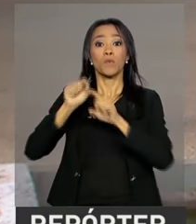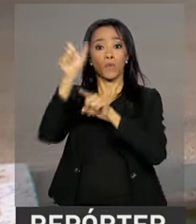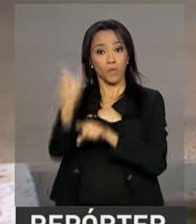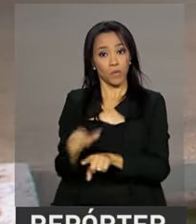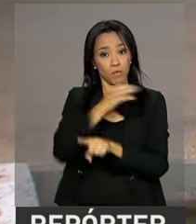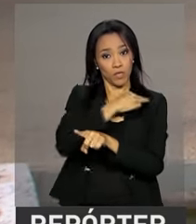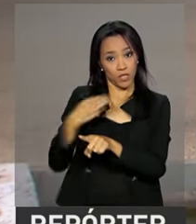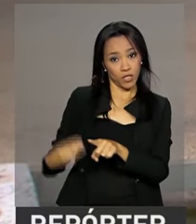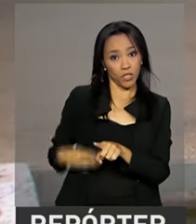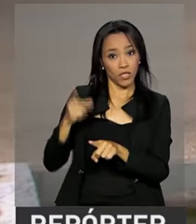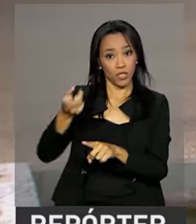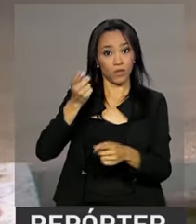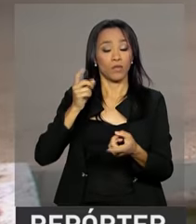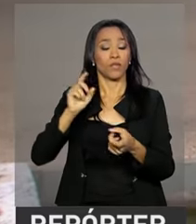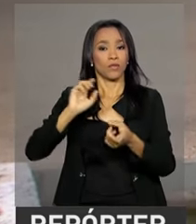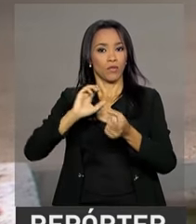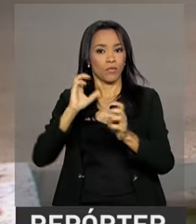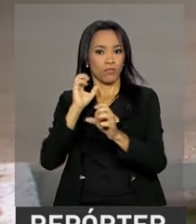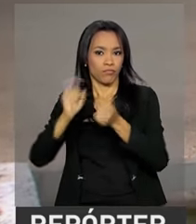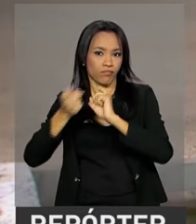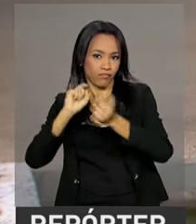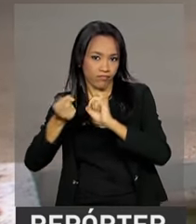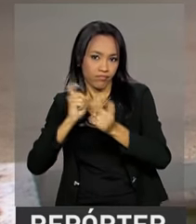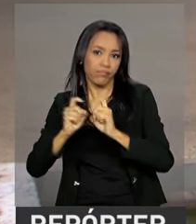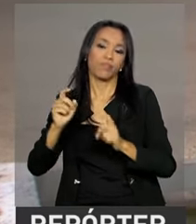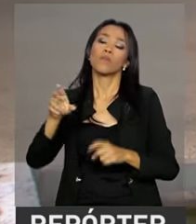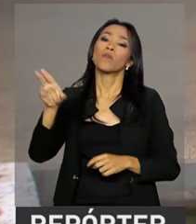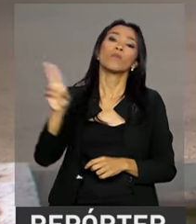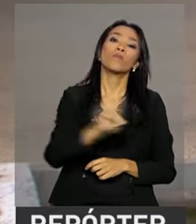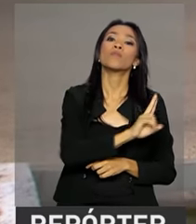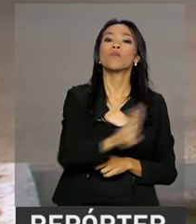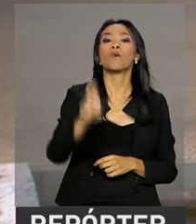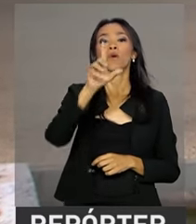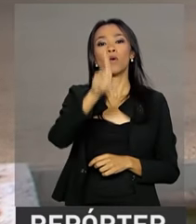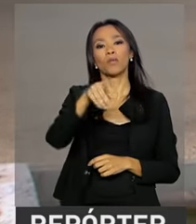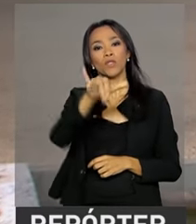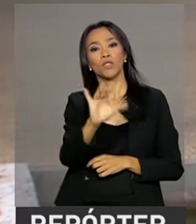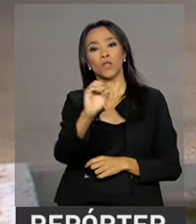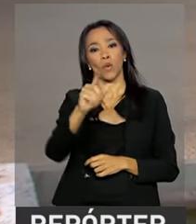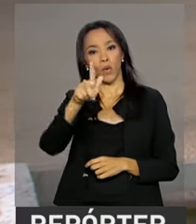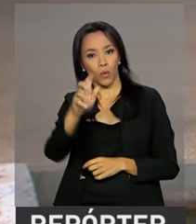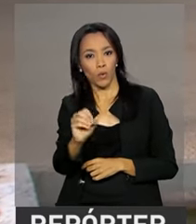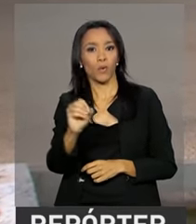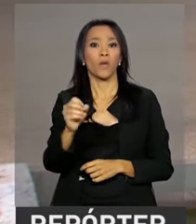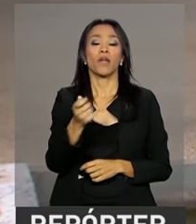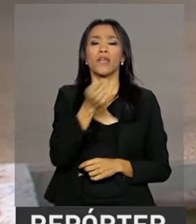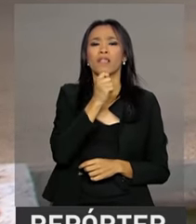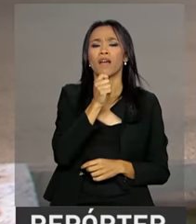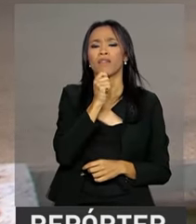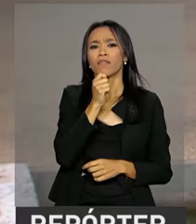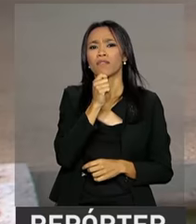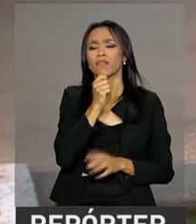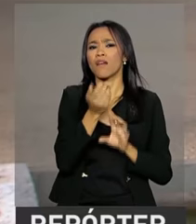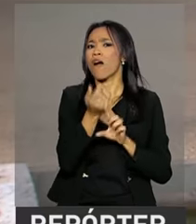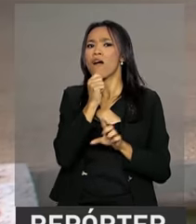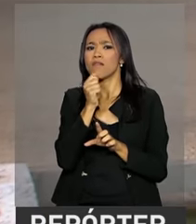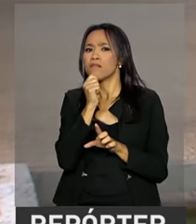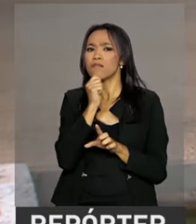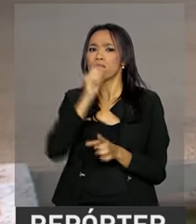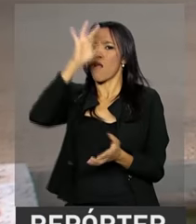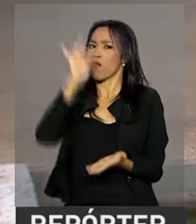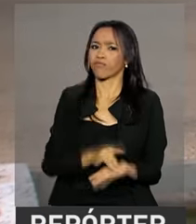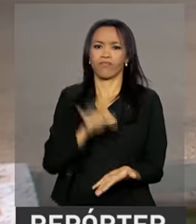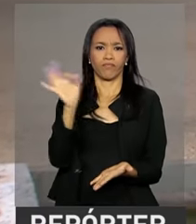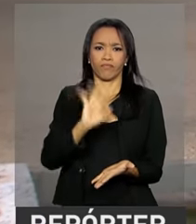desenvolvimento e gestão oliveira oliveira que estava no cargo de forma interina desde maio do ano passado